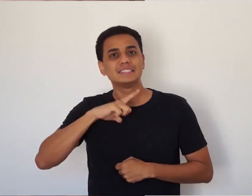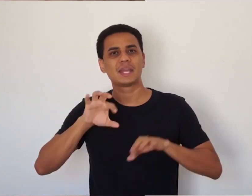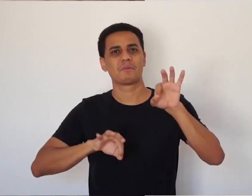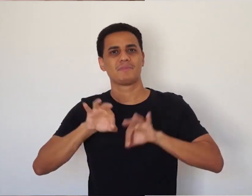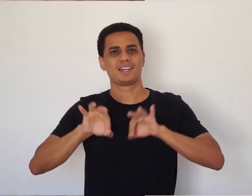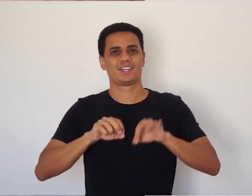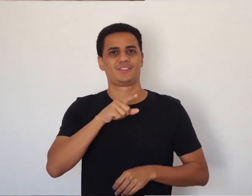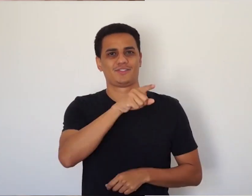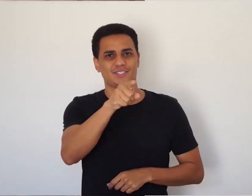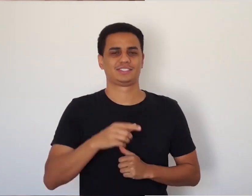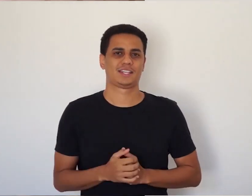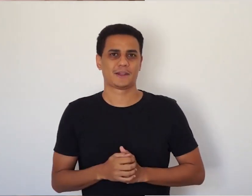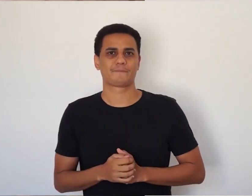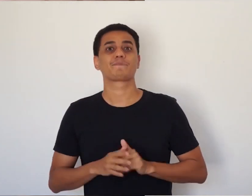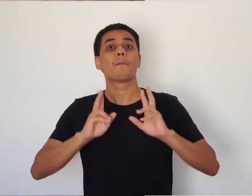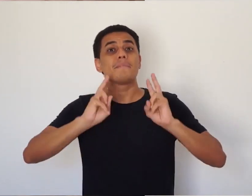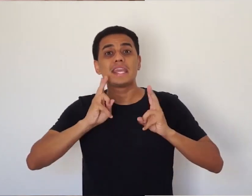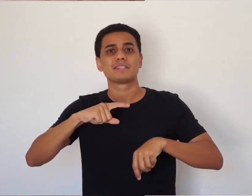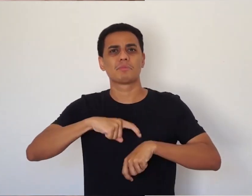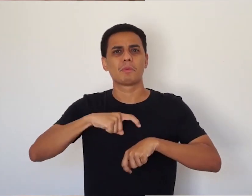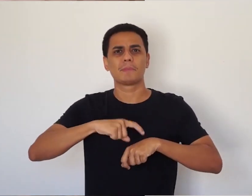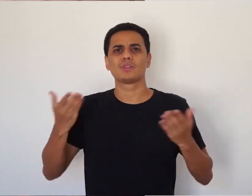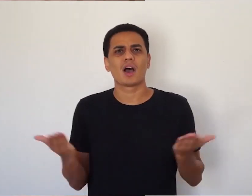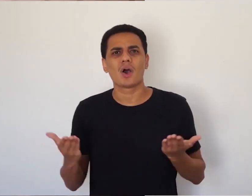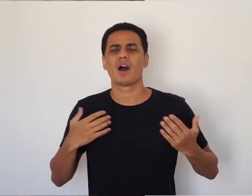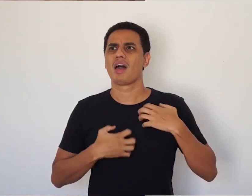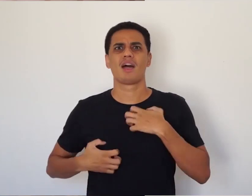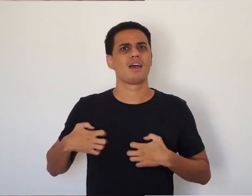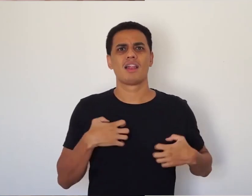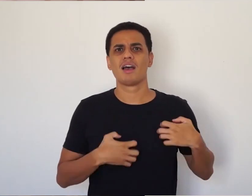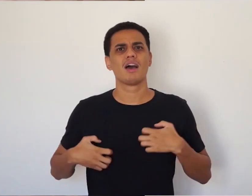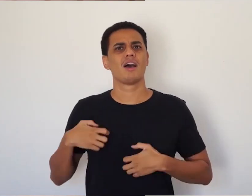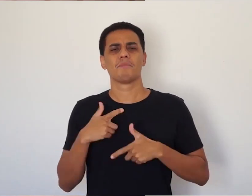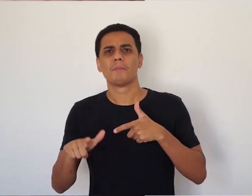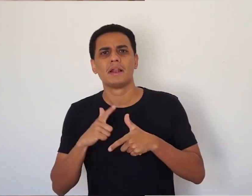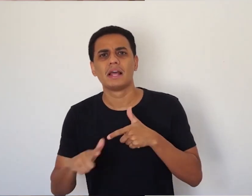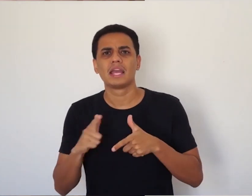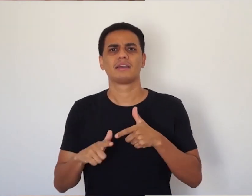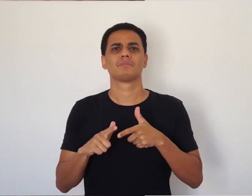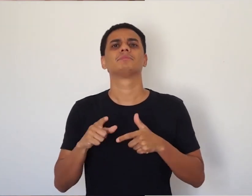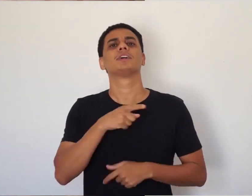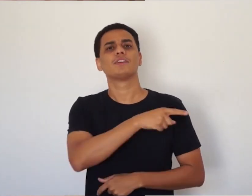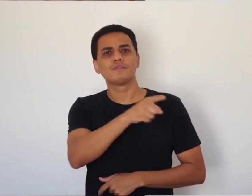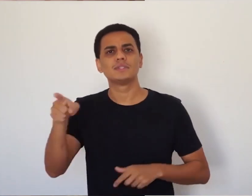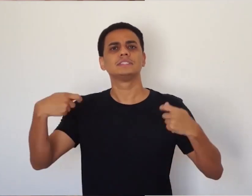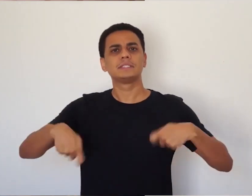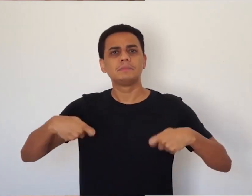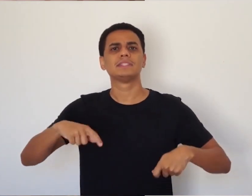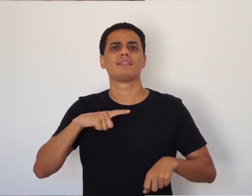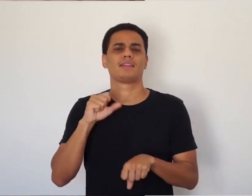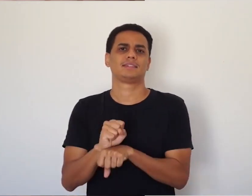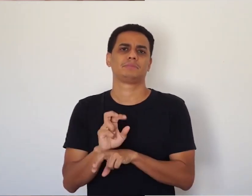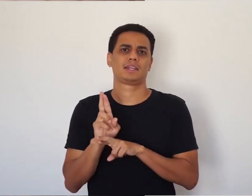Deus tem isso para você. Eu queria dizer para você que em meio a toda essa tribulação que estamos passando, desta